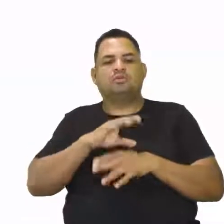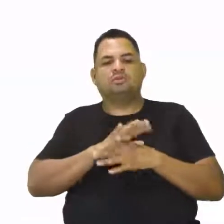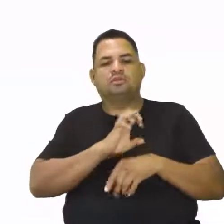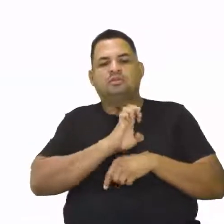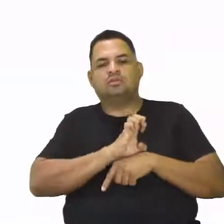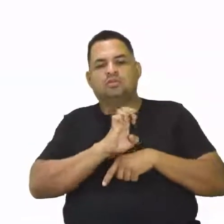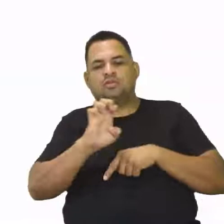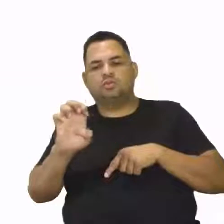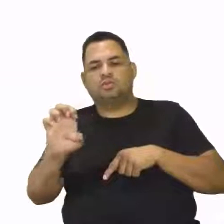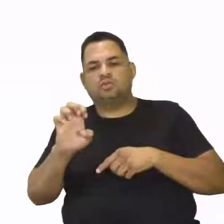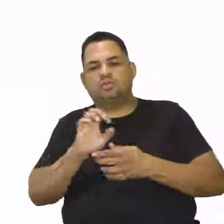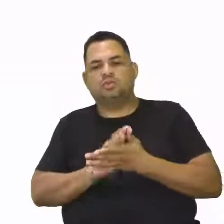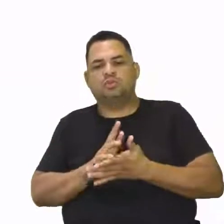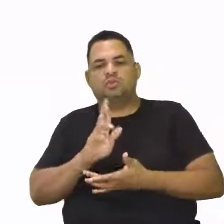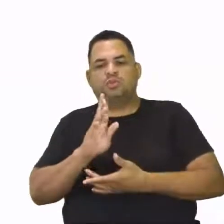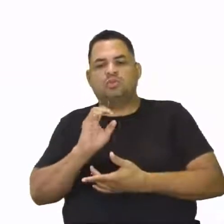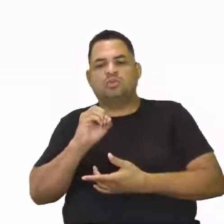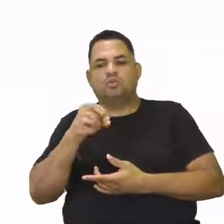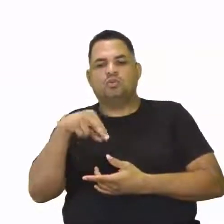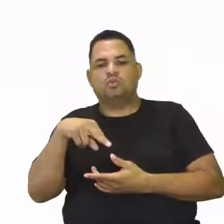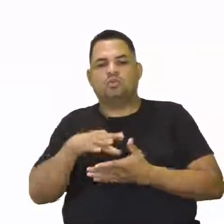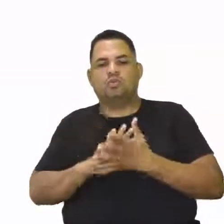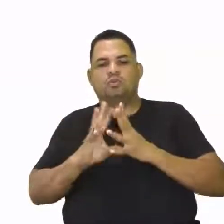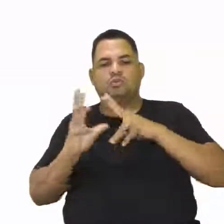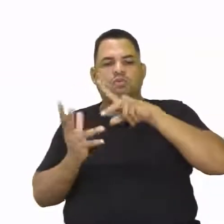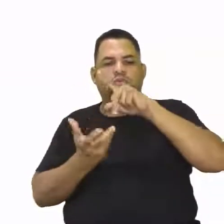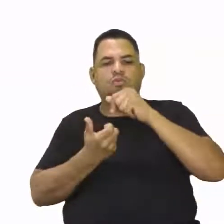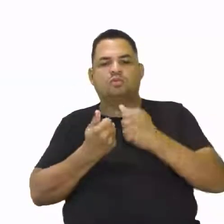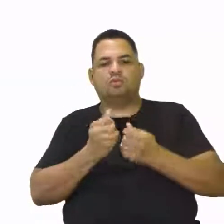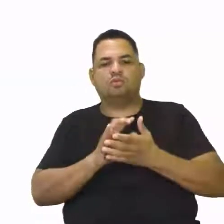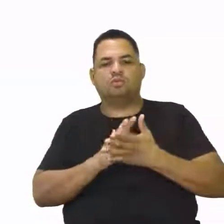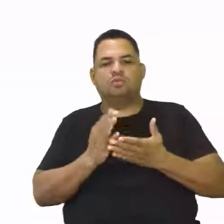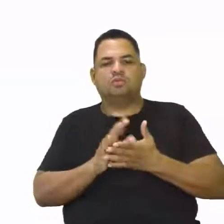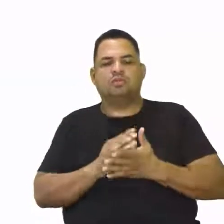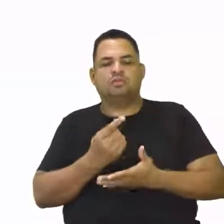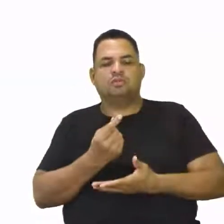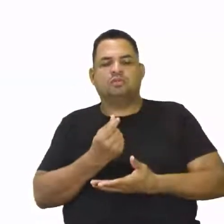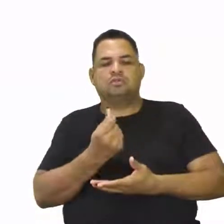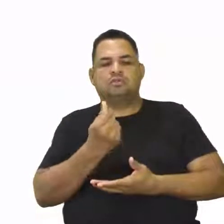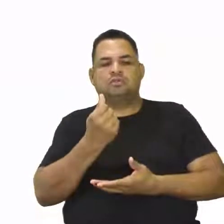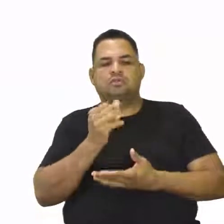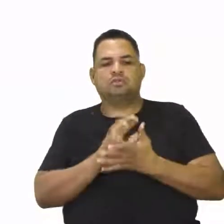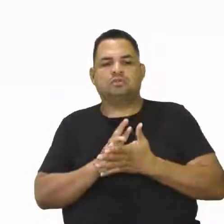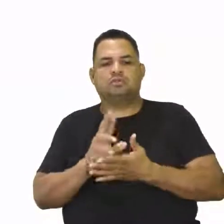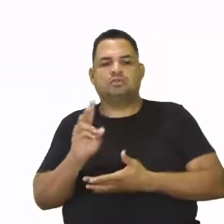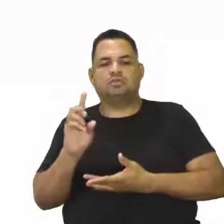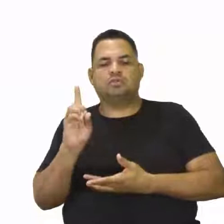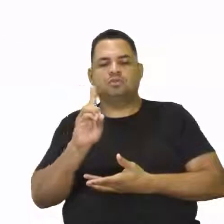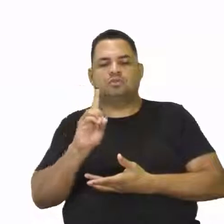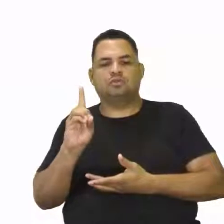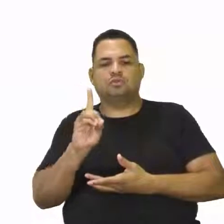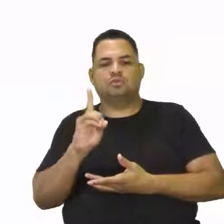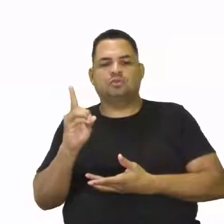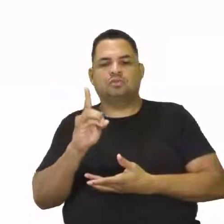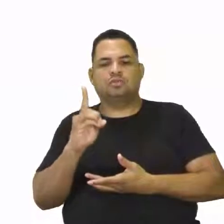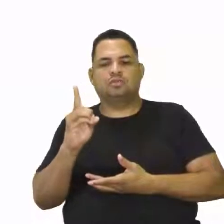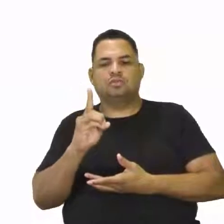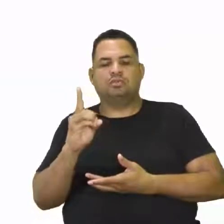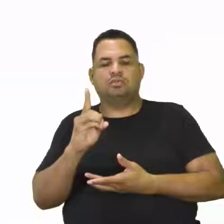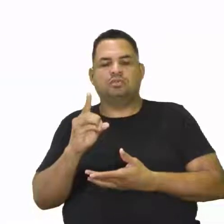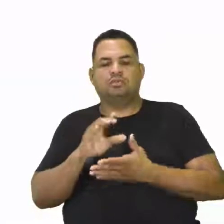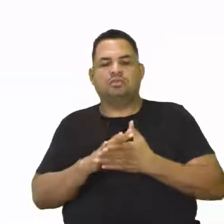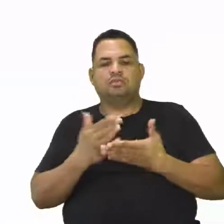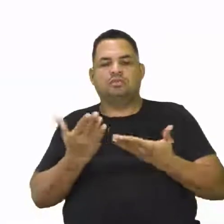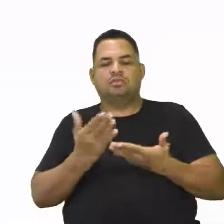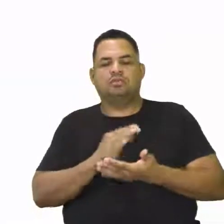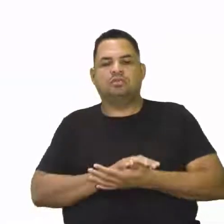exportador de rum do mundo. E a sua moeda é o dólar americano. E, infelizmente, o passatempo predileto deles é